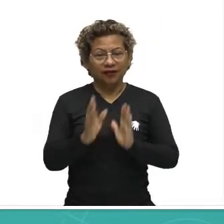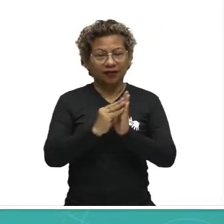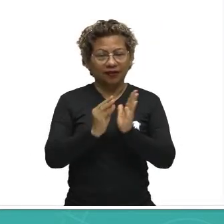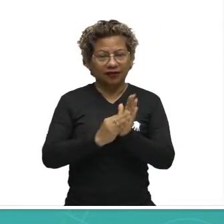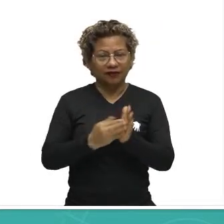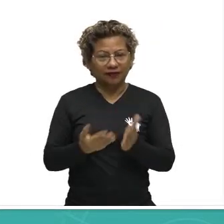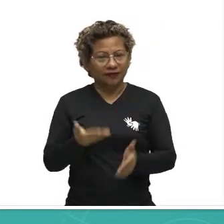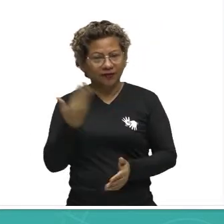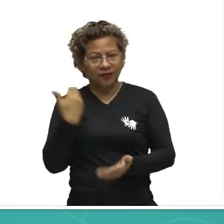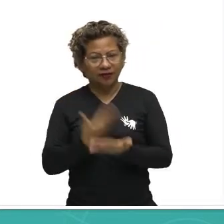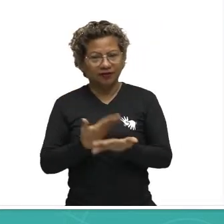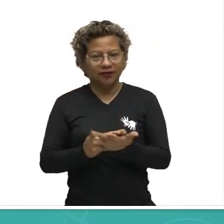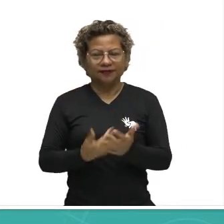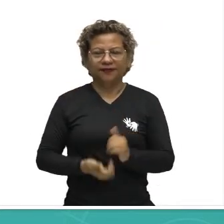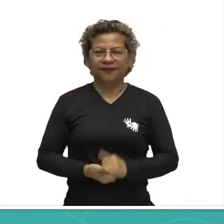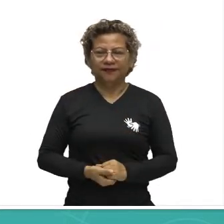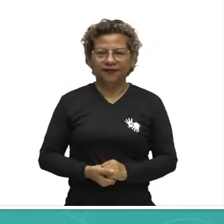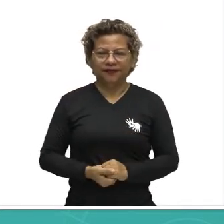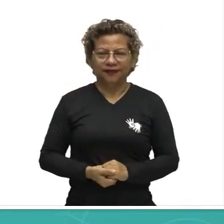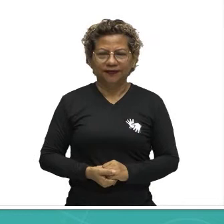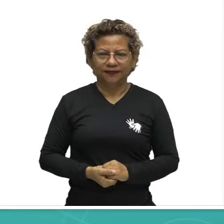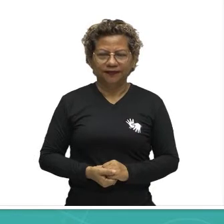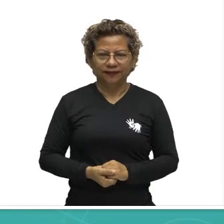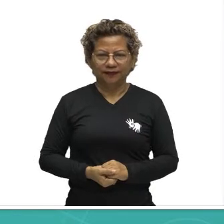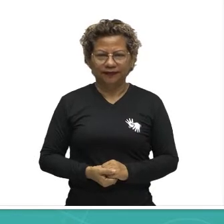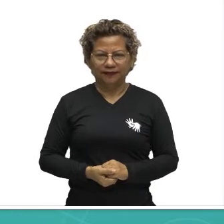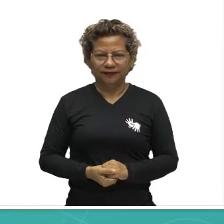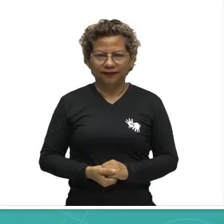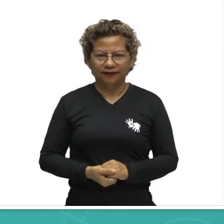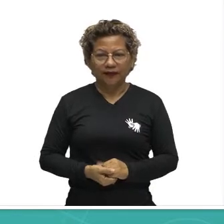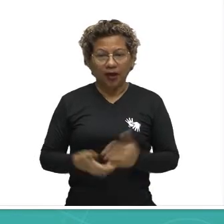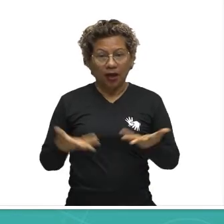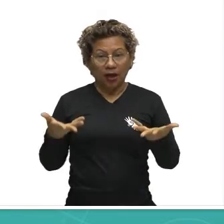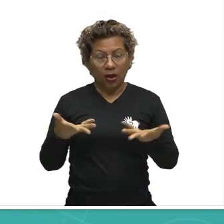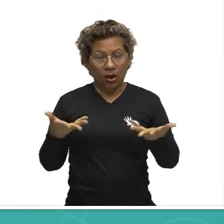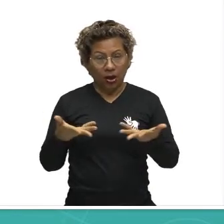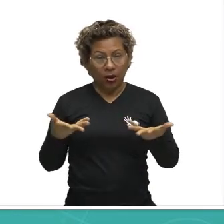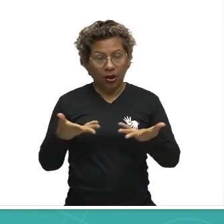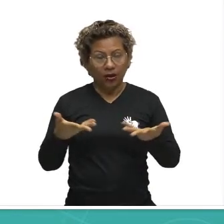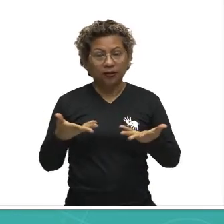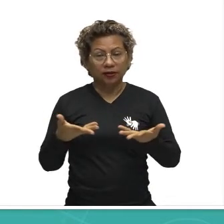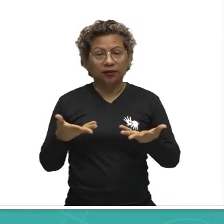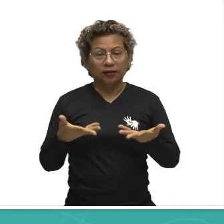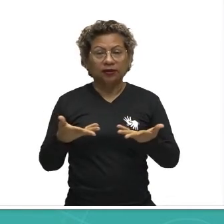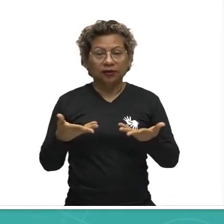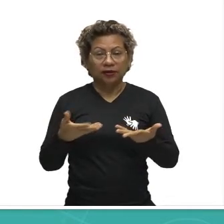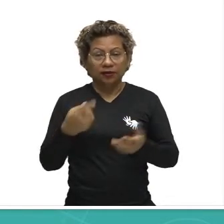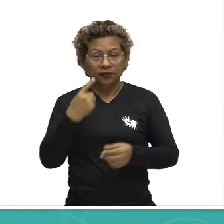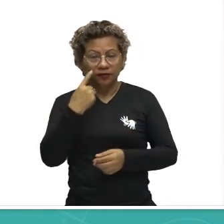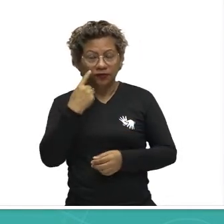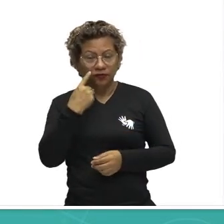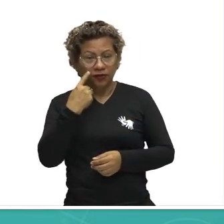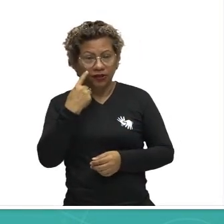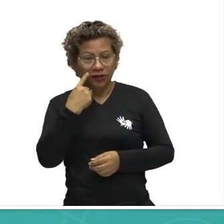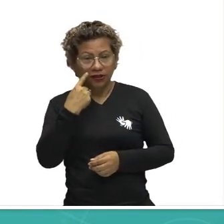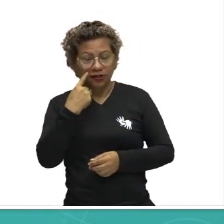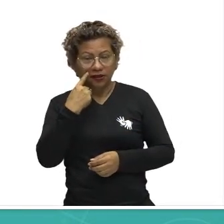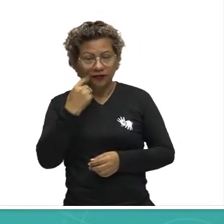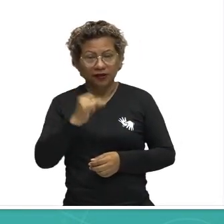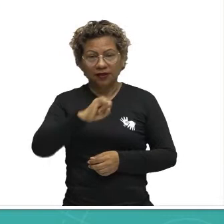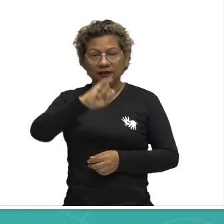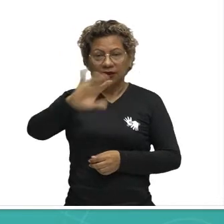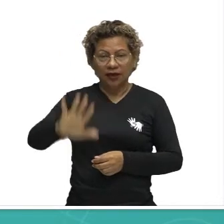hoje. Aqui com vocês, não poderia ser diferente, não é verdade? Eu trouxe para vocês as